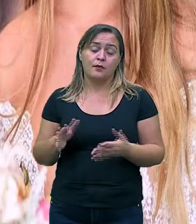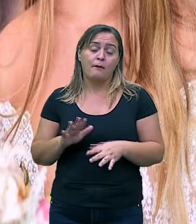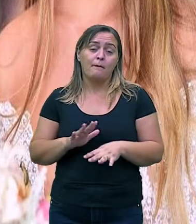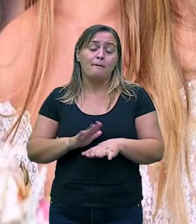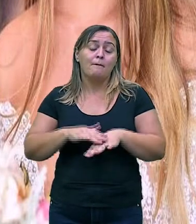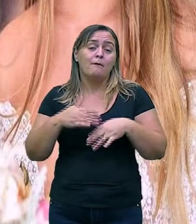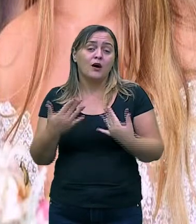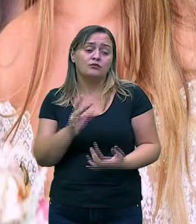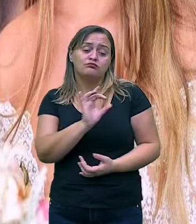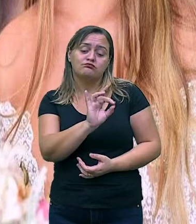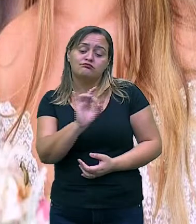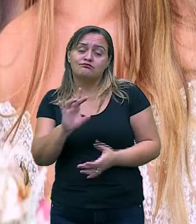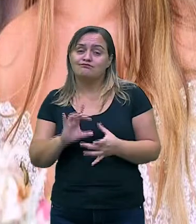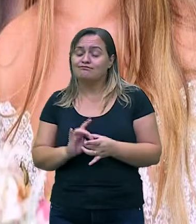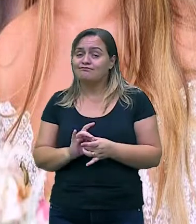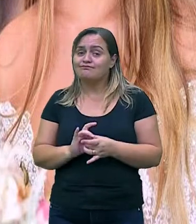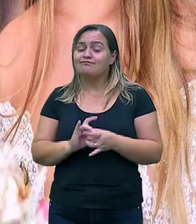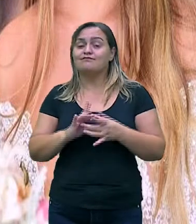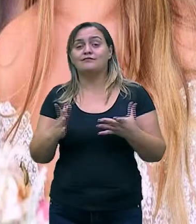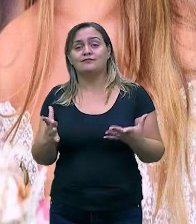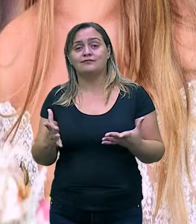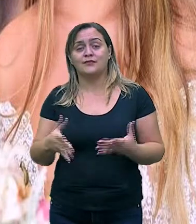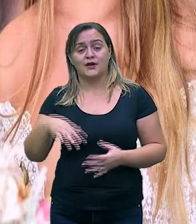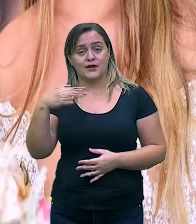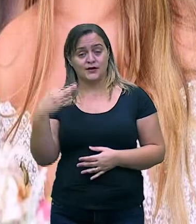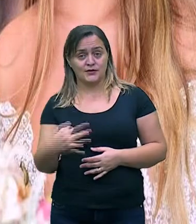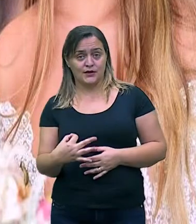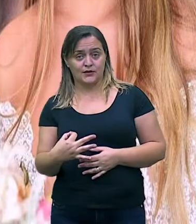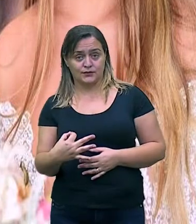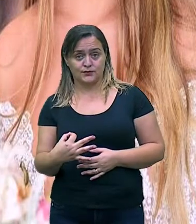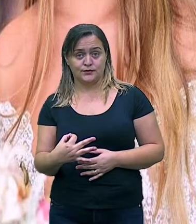aquela pessoa que vai fora daquele padrão